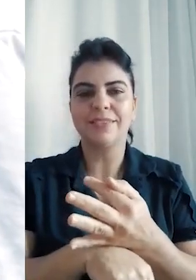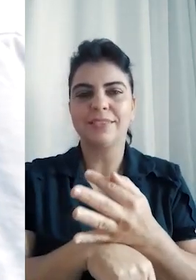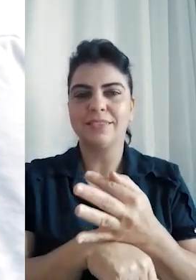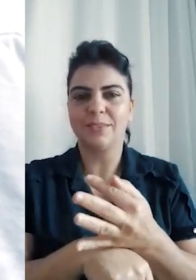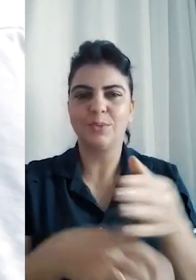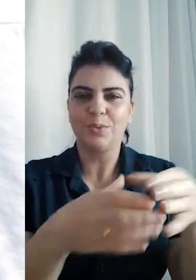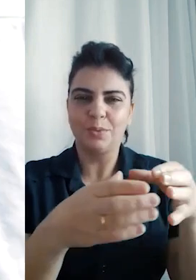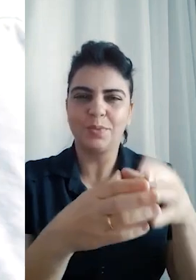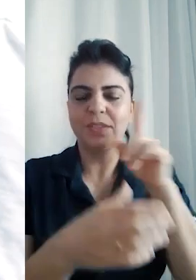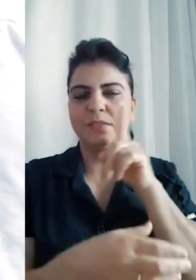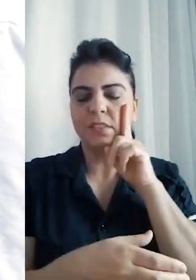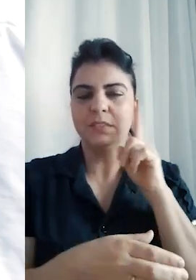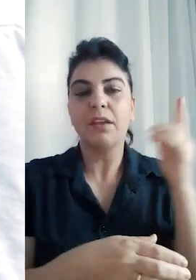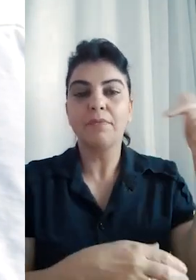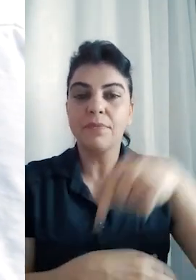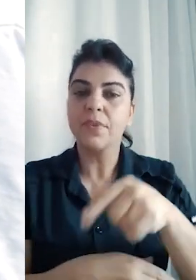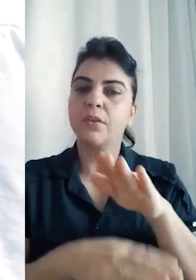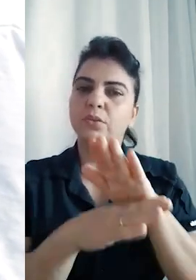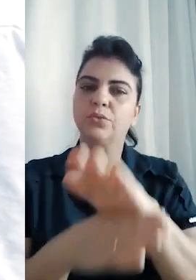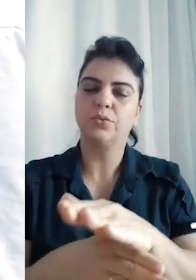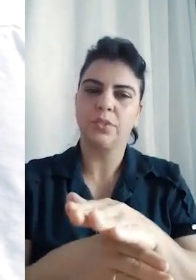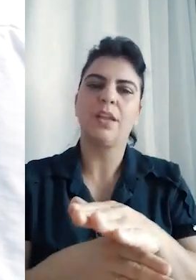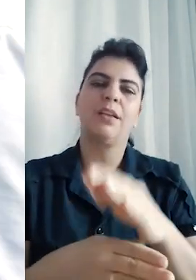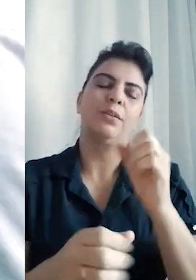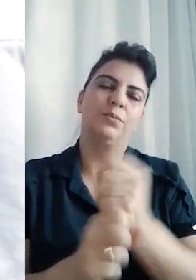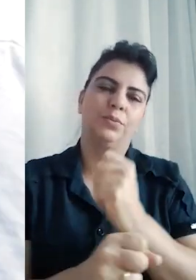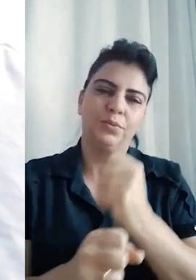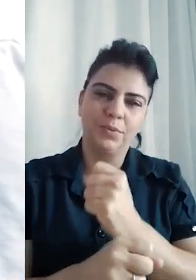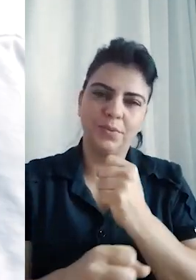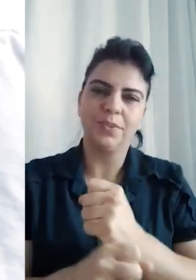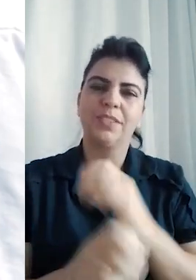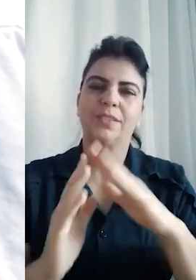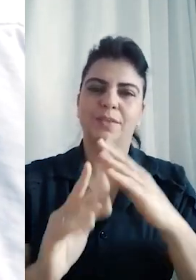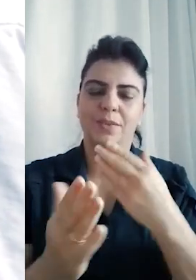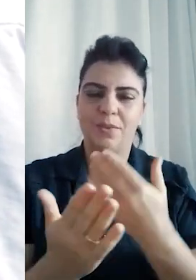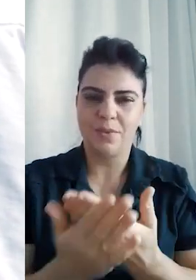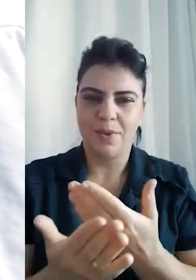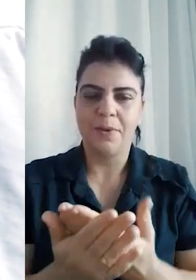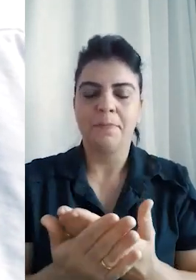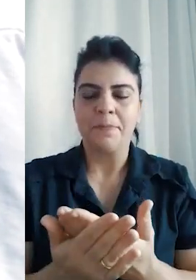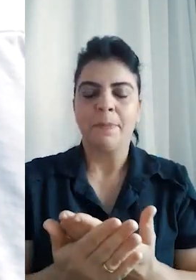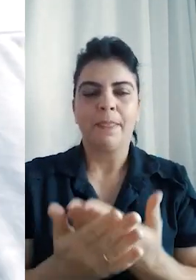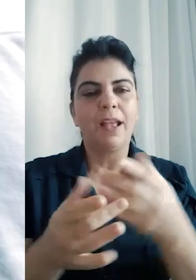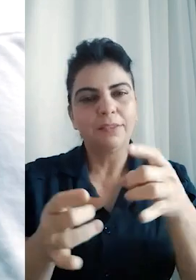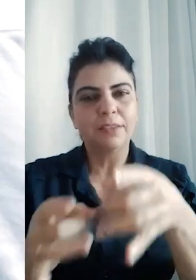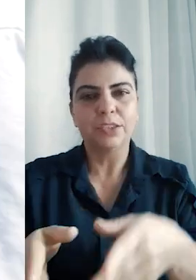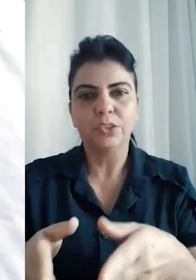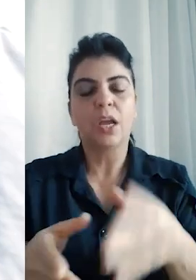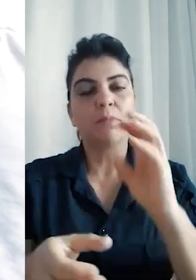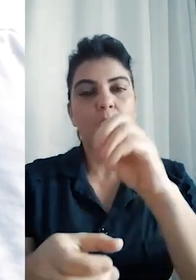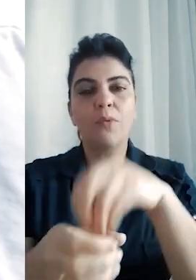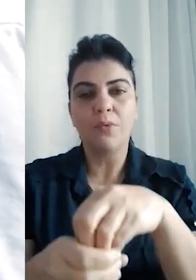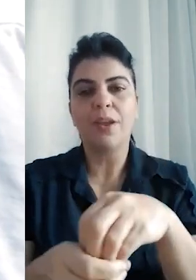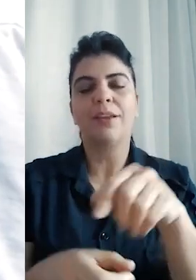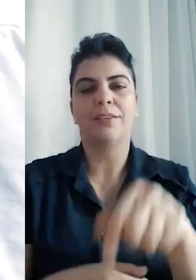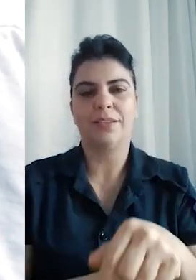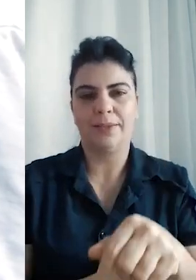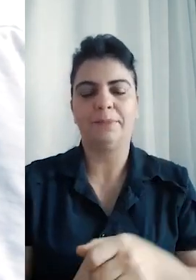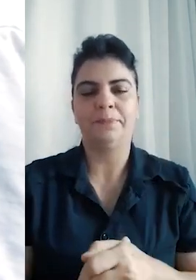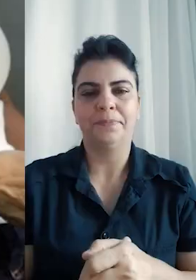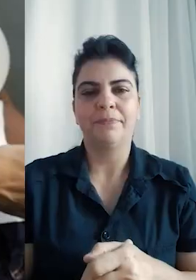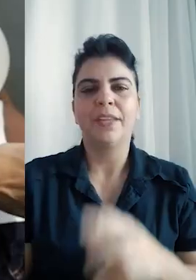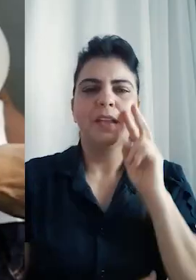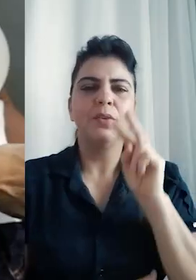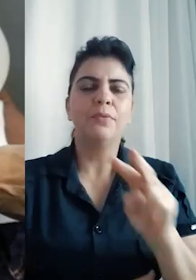férias deles veio ajudar nós aqui a construir a igreja, o colégio, né. Eles foram embora e ainda deixaram uma oferta para nós